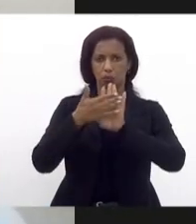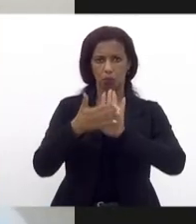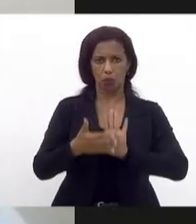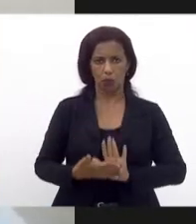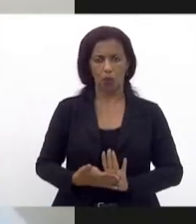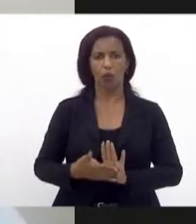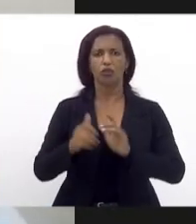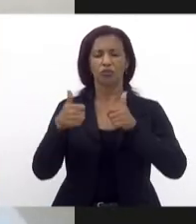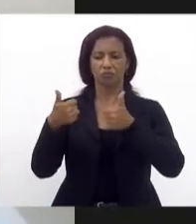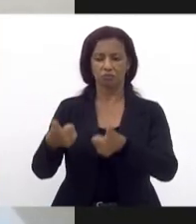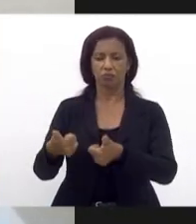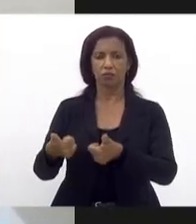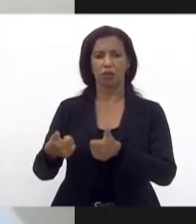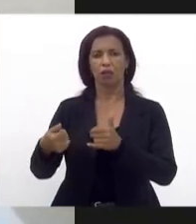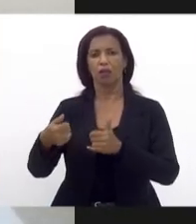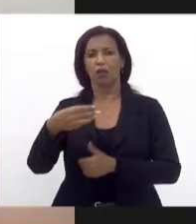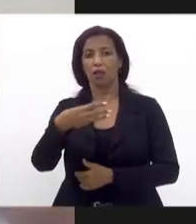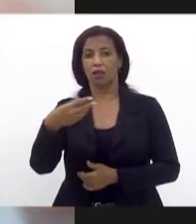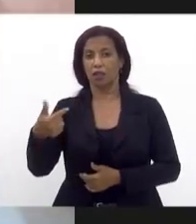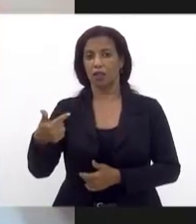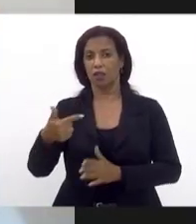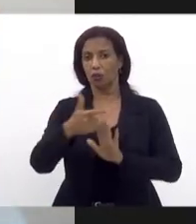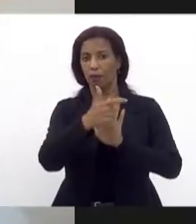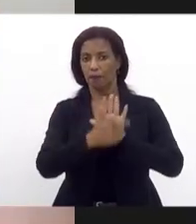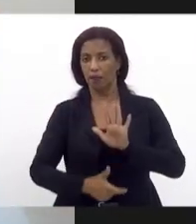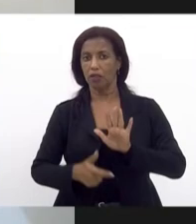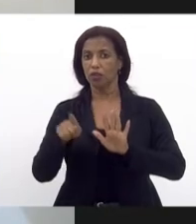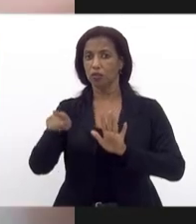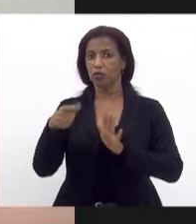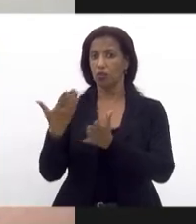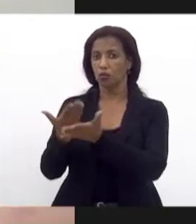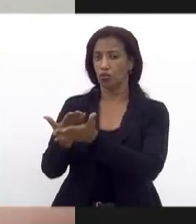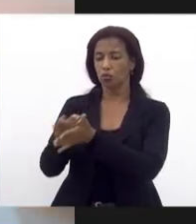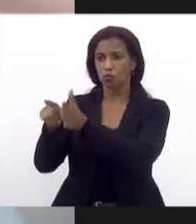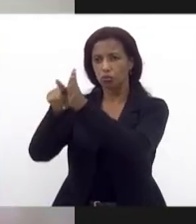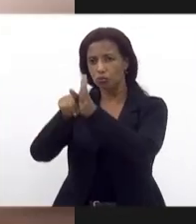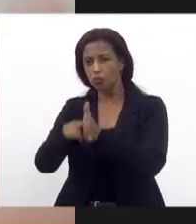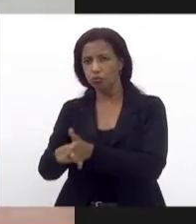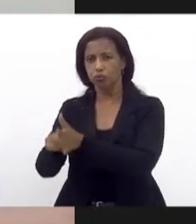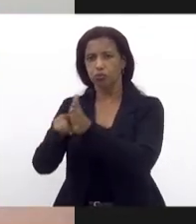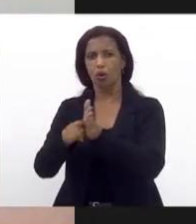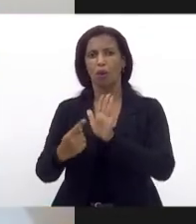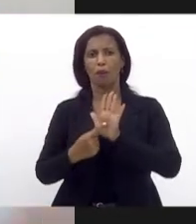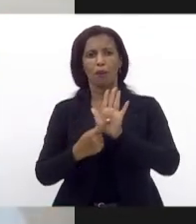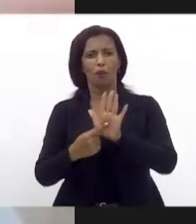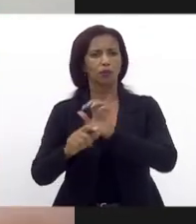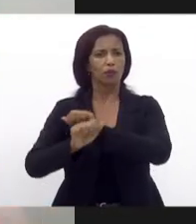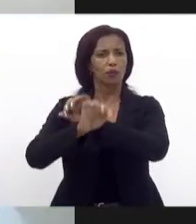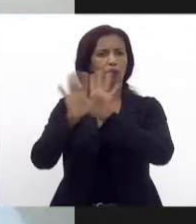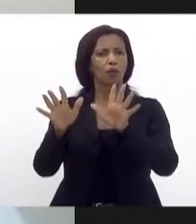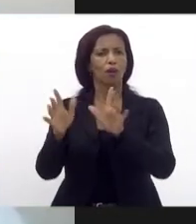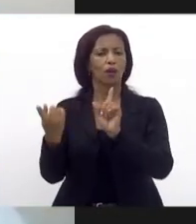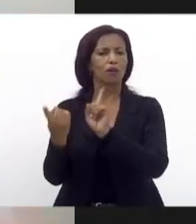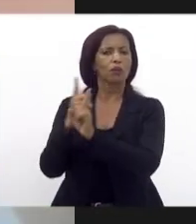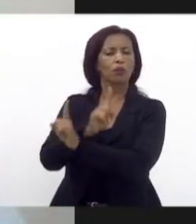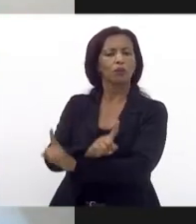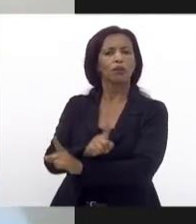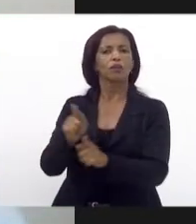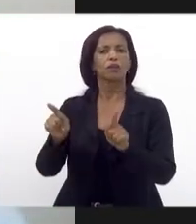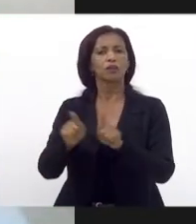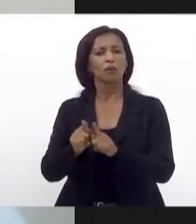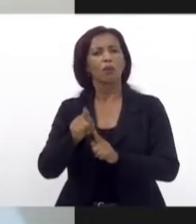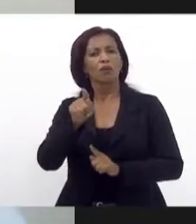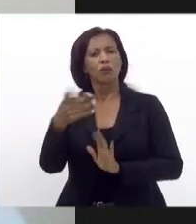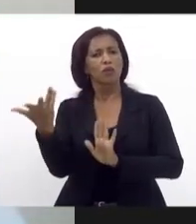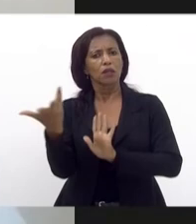lá, que estão na página 32. O seu estudo mostra também o que se mostrou claro ontem, a contradição. Se